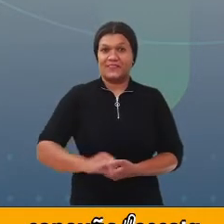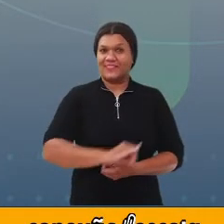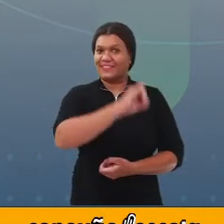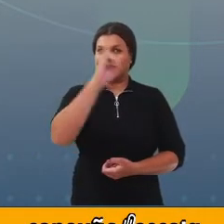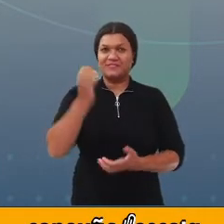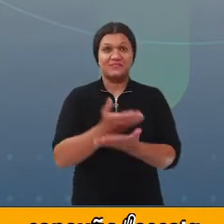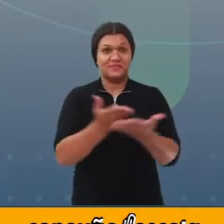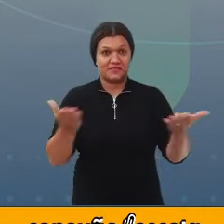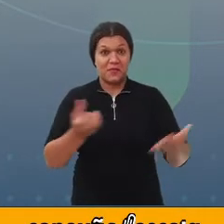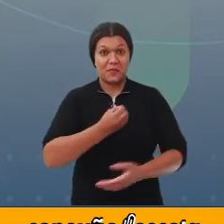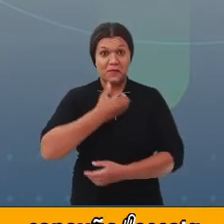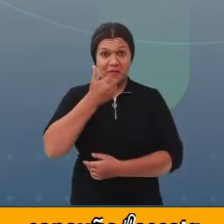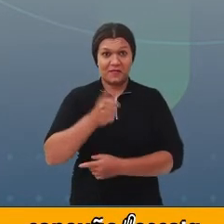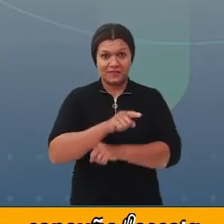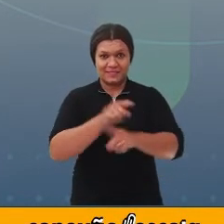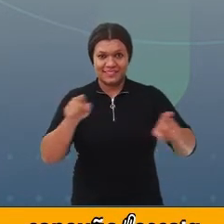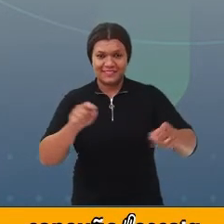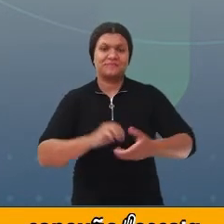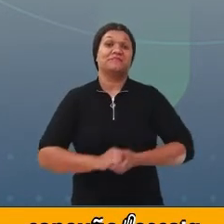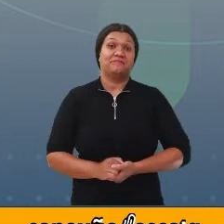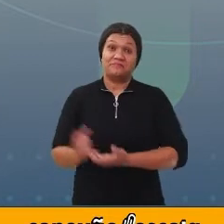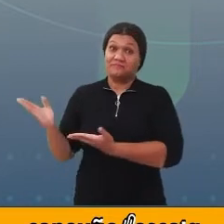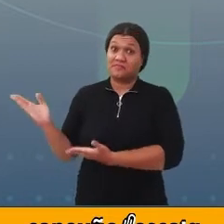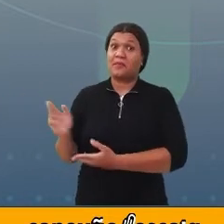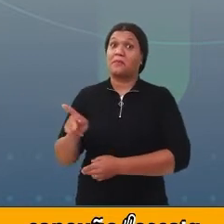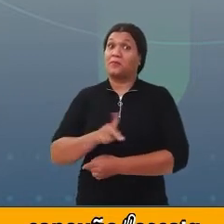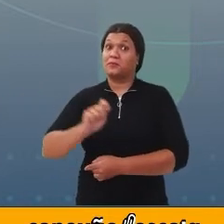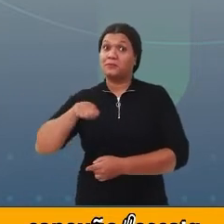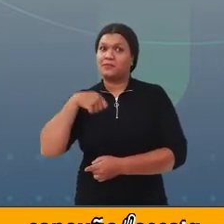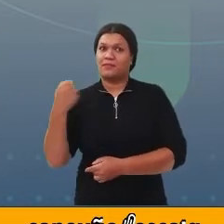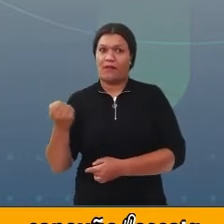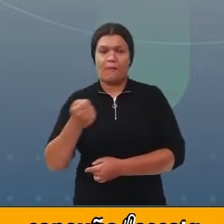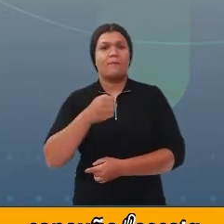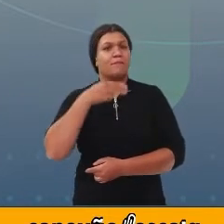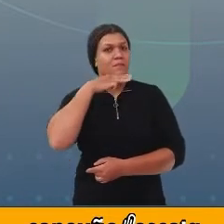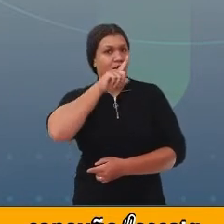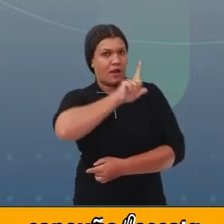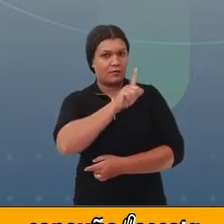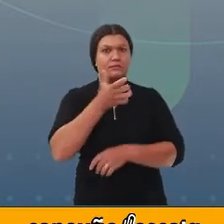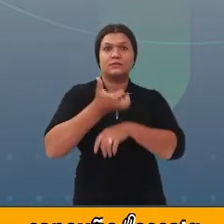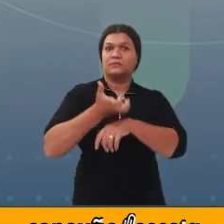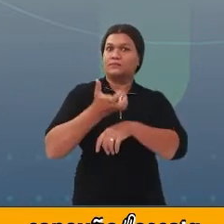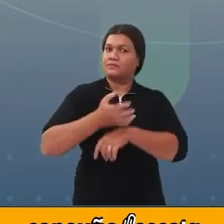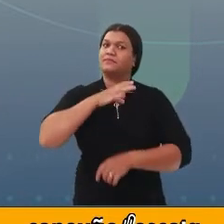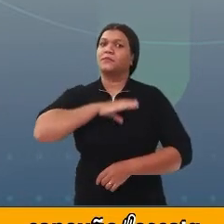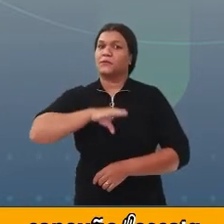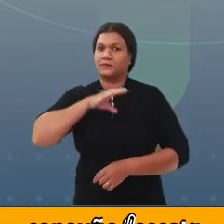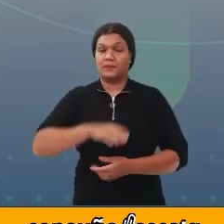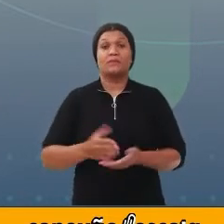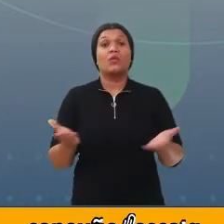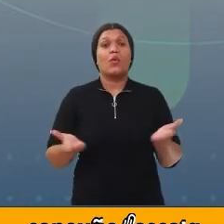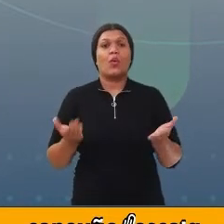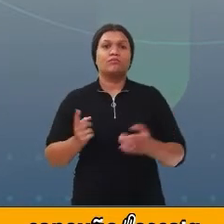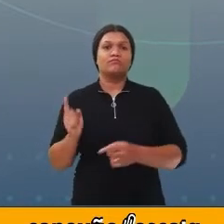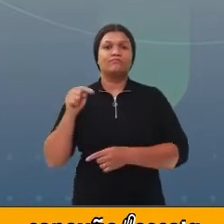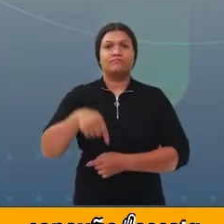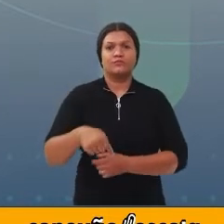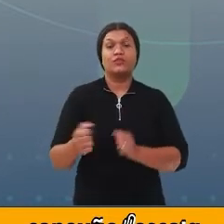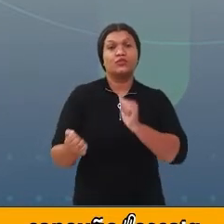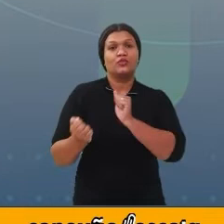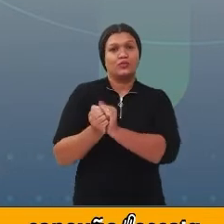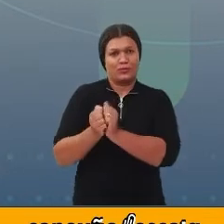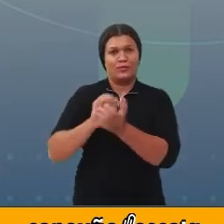Olá, pessoal, tudo bem com vocês? Eu sou o professor Marlon, professor de língua portuguesa, e hoje estou aqui na companhia da